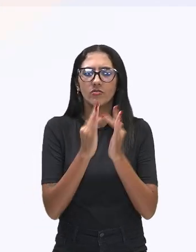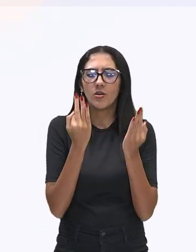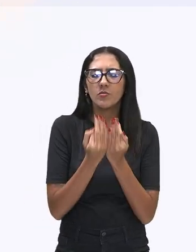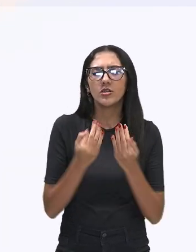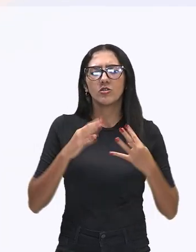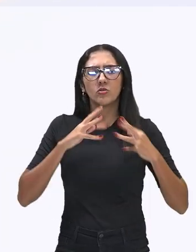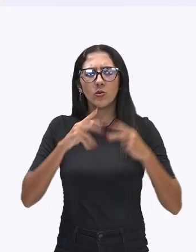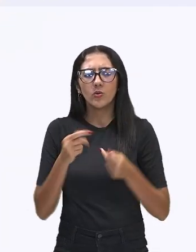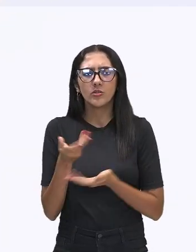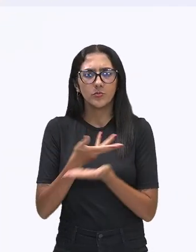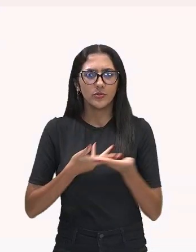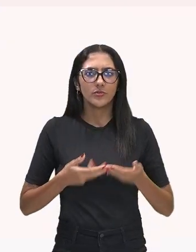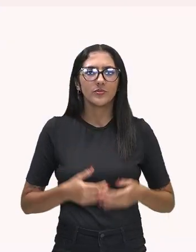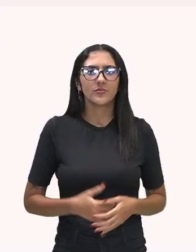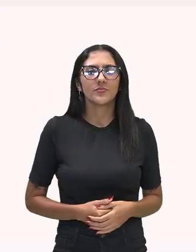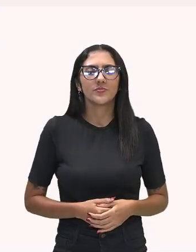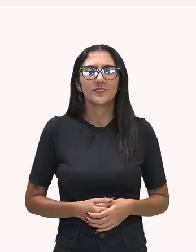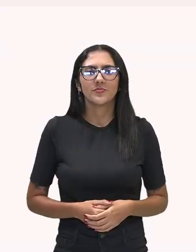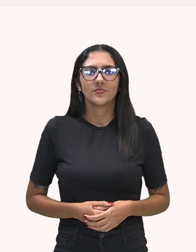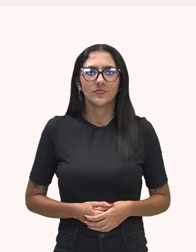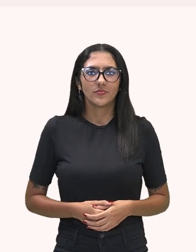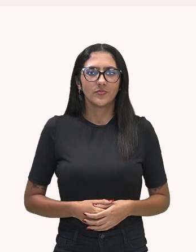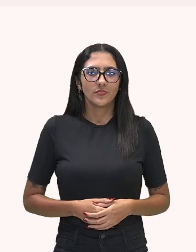à sua volta.